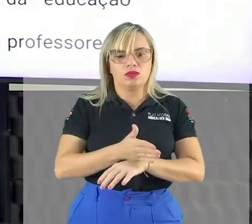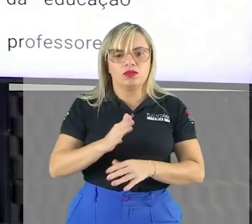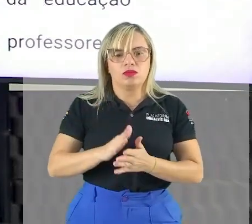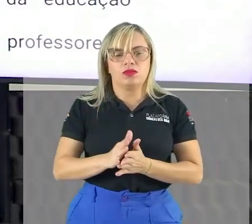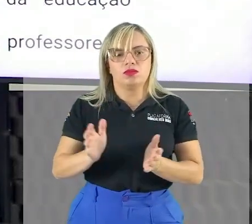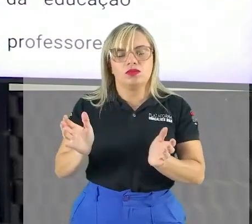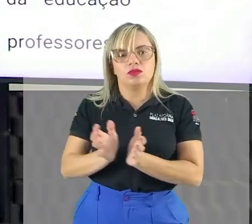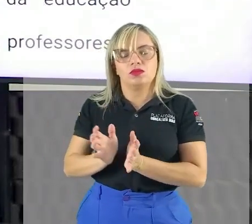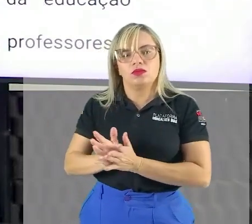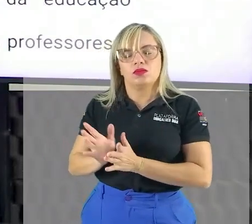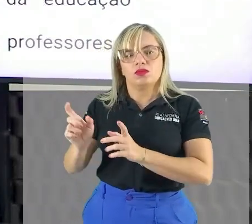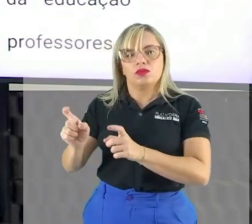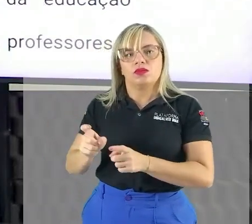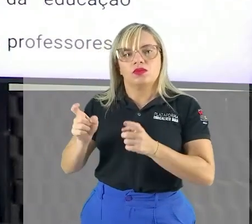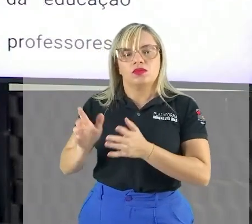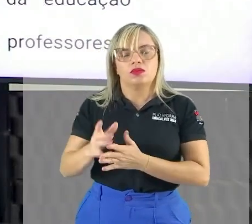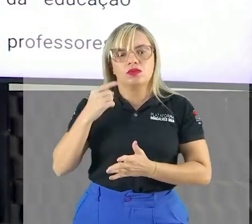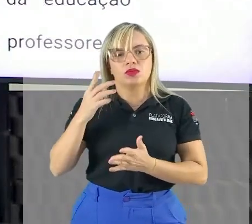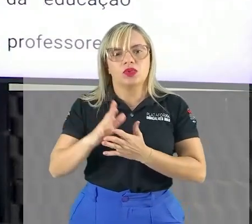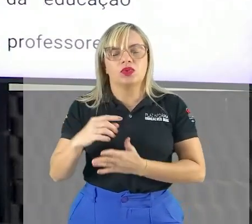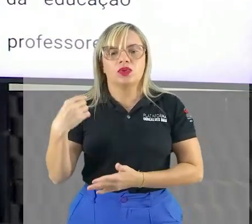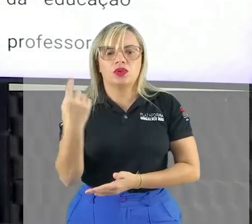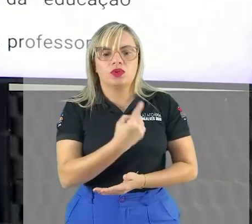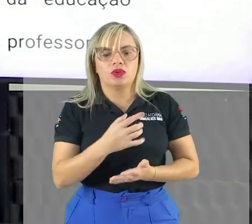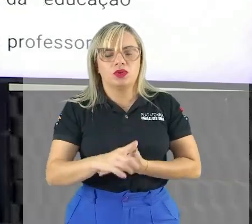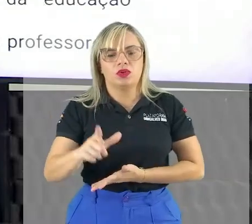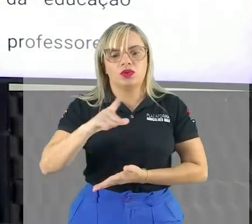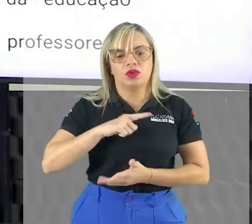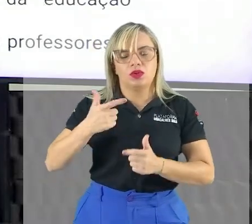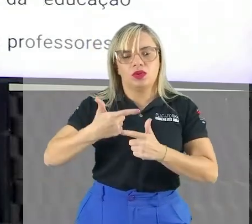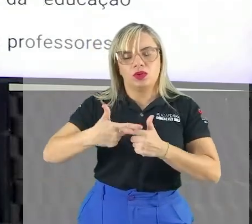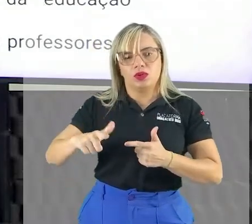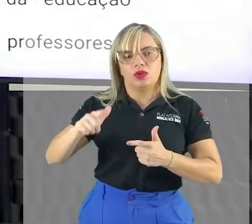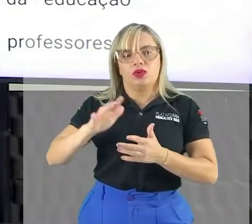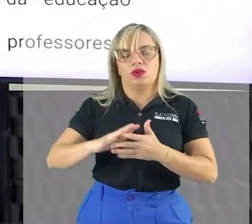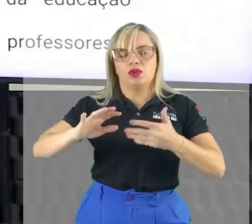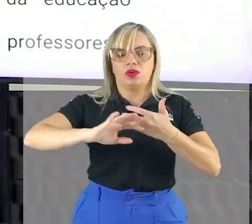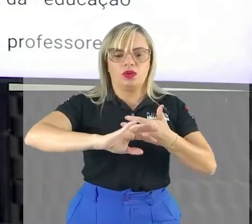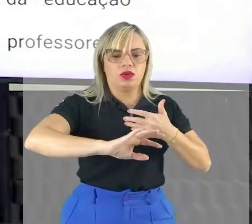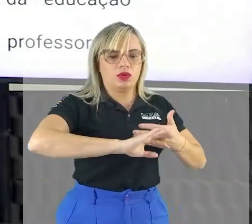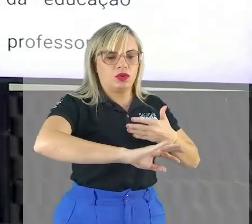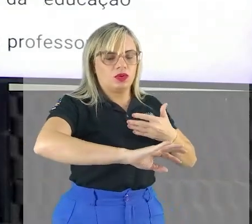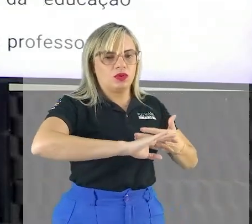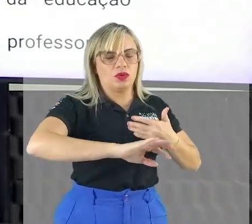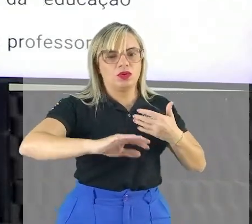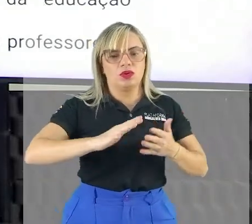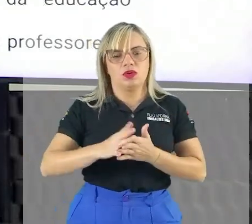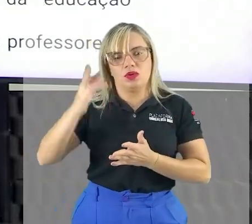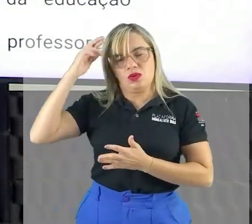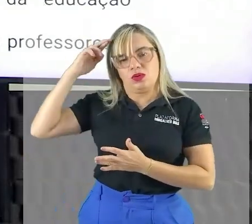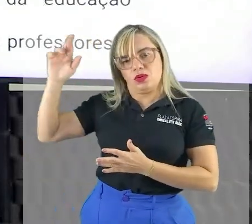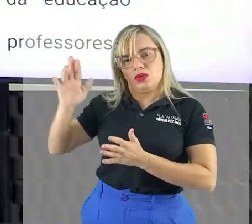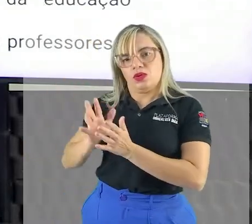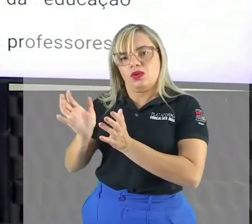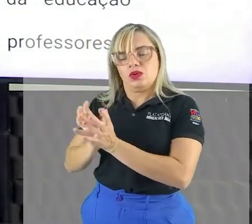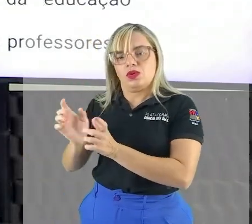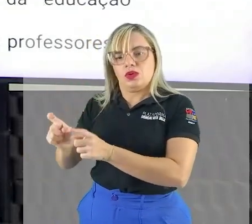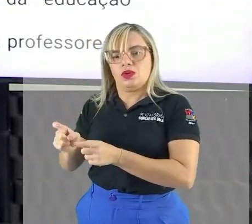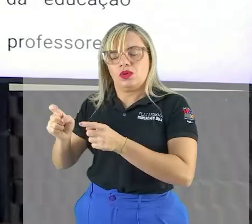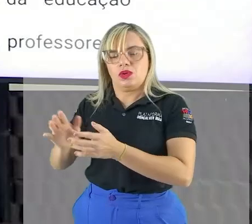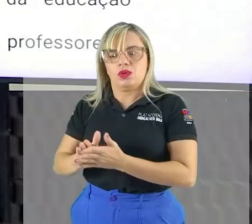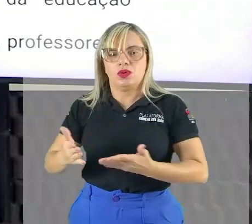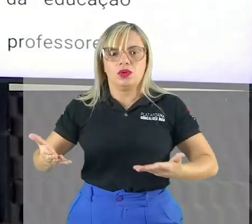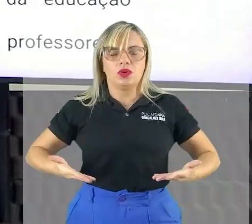feudal, o que nós tínhamos, né? No início? Nós tínhamos uma divisão muito ali próxima. O senhor feudal era o servo, ele que fazia